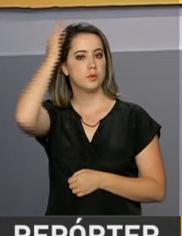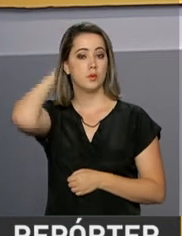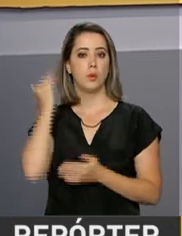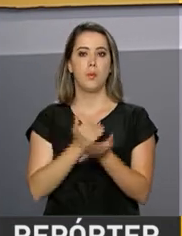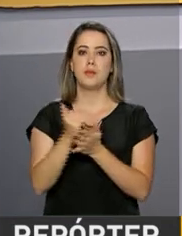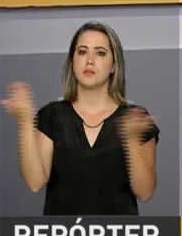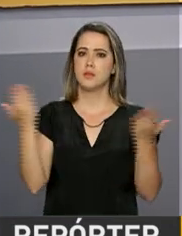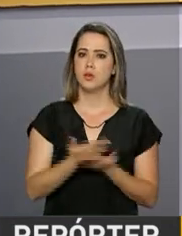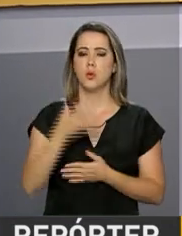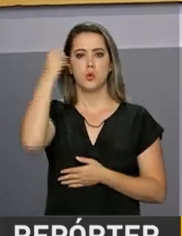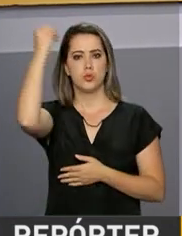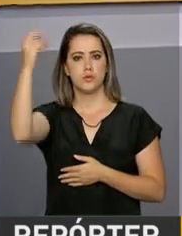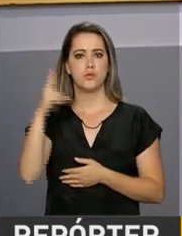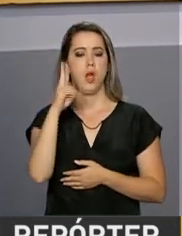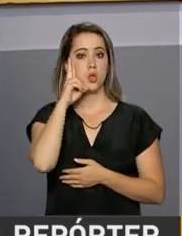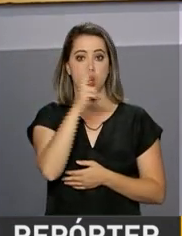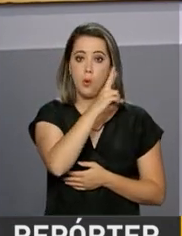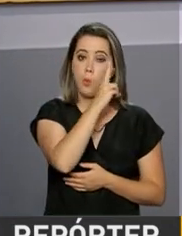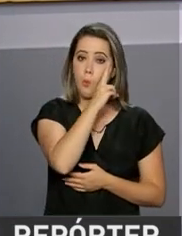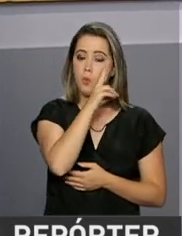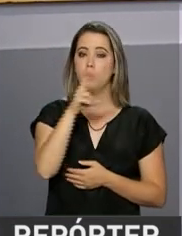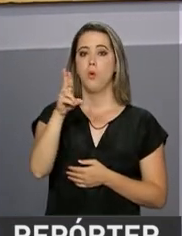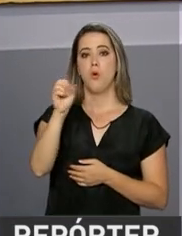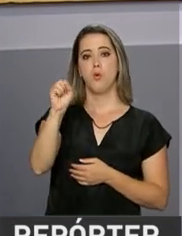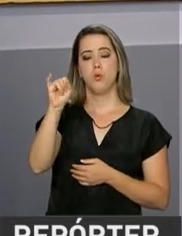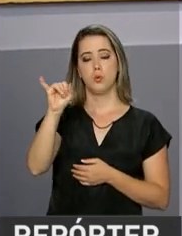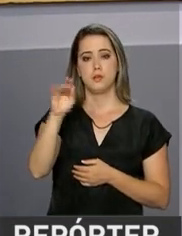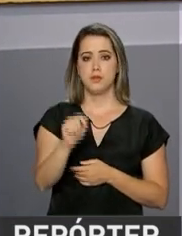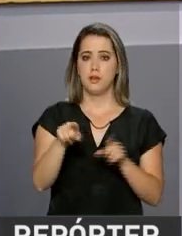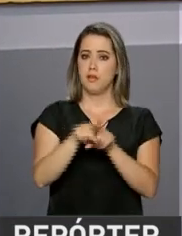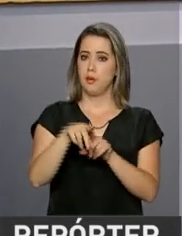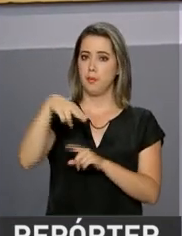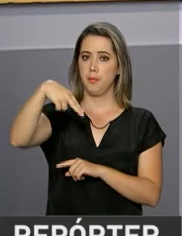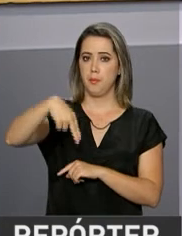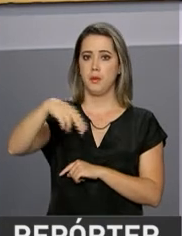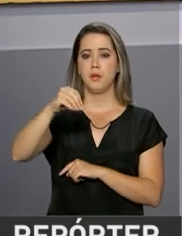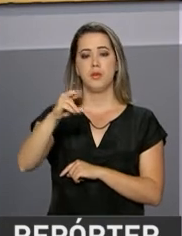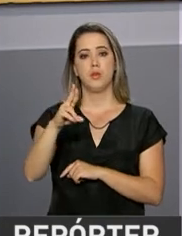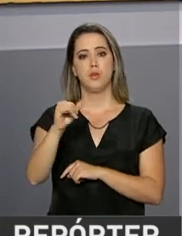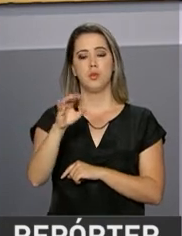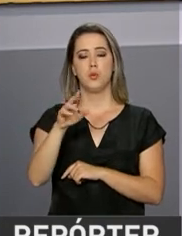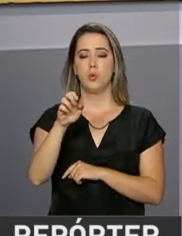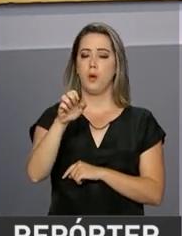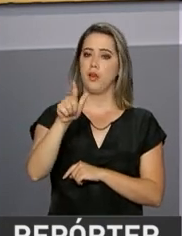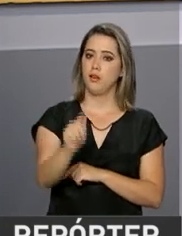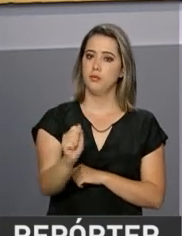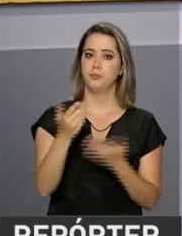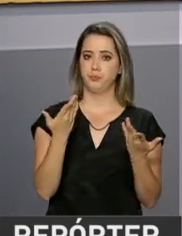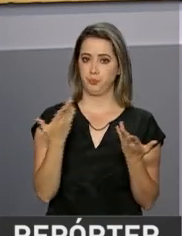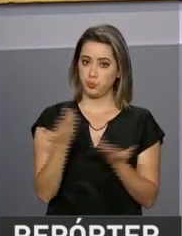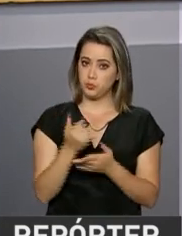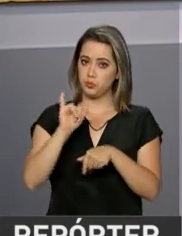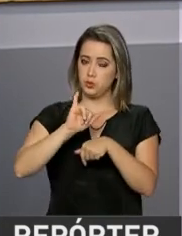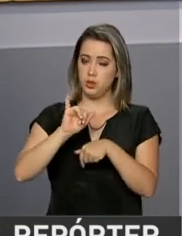começa hoje viagem à Rússia e à Noruega. A chegada a Moscou está prevista para esta terça-feira. Na visita, o presidente